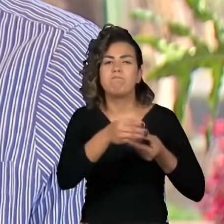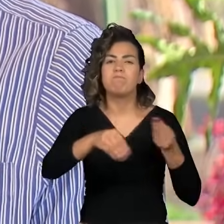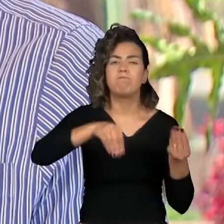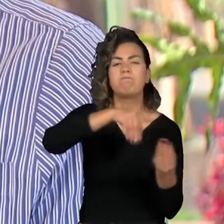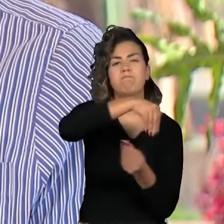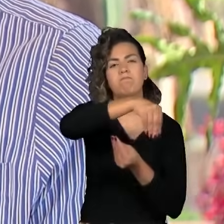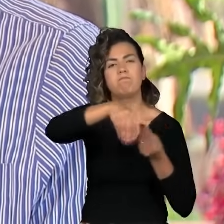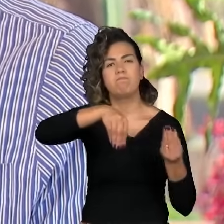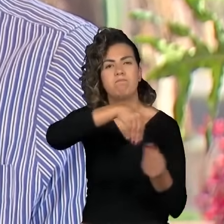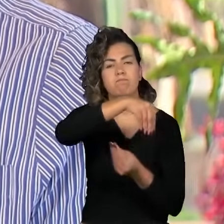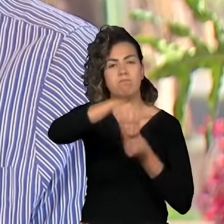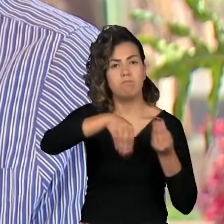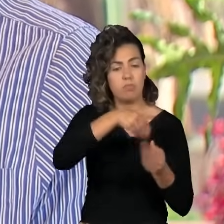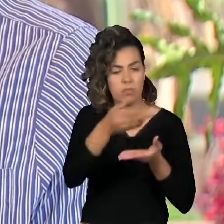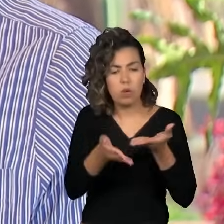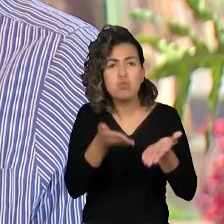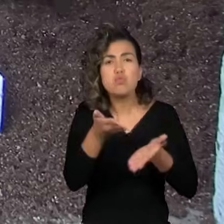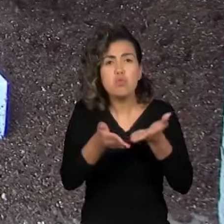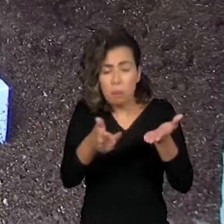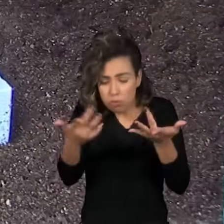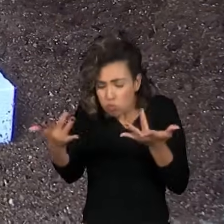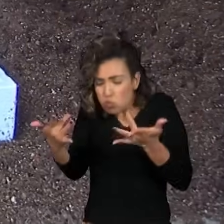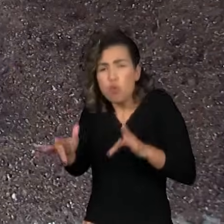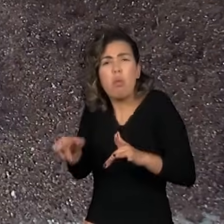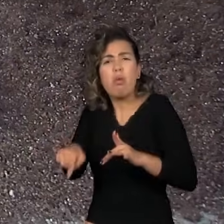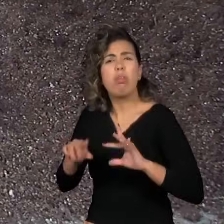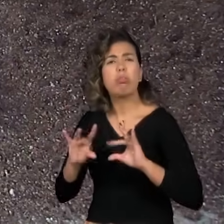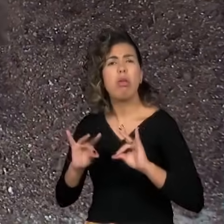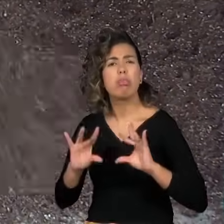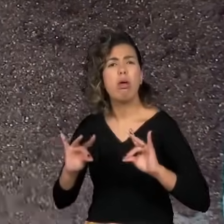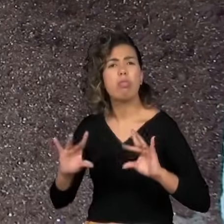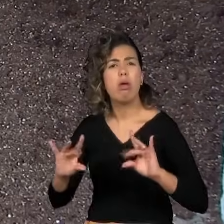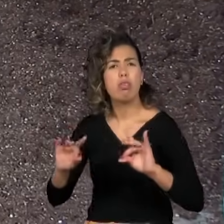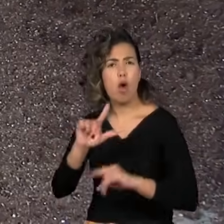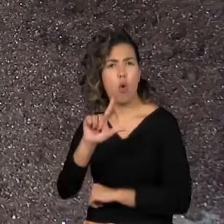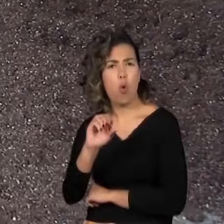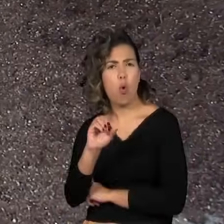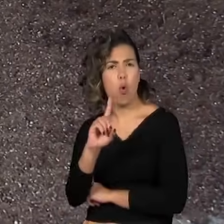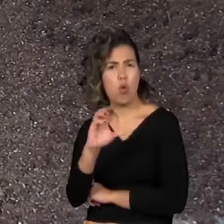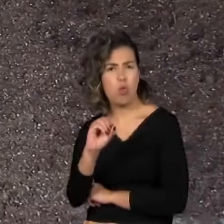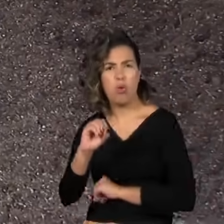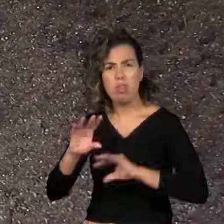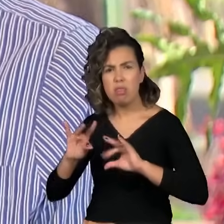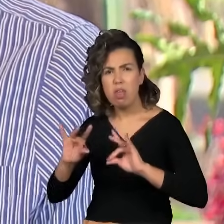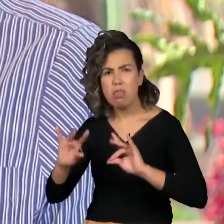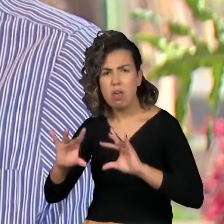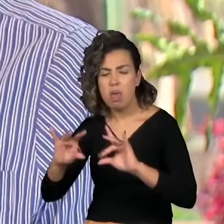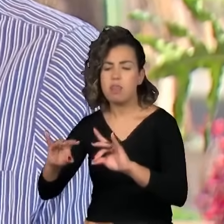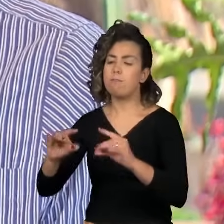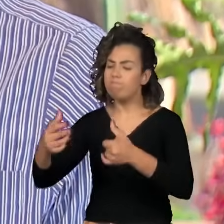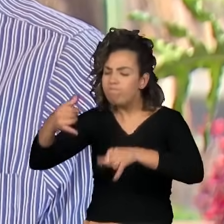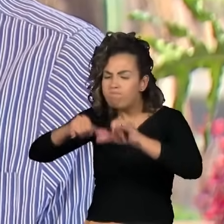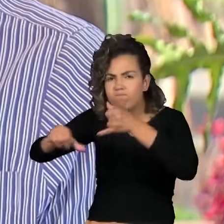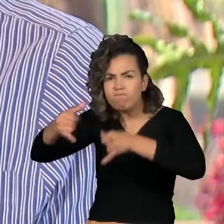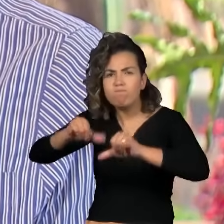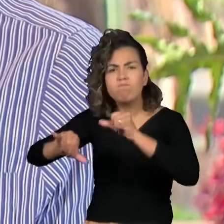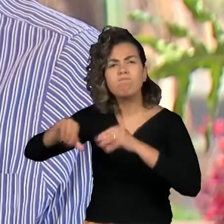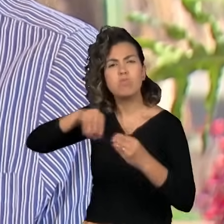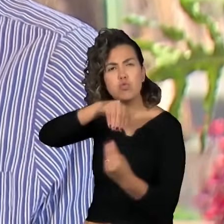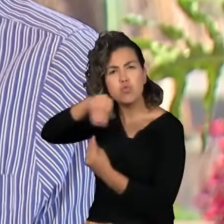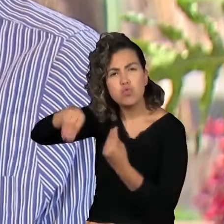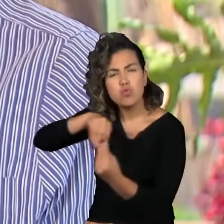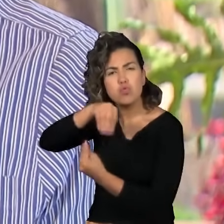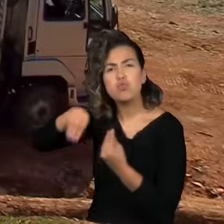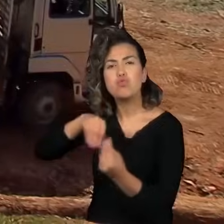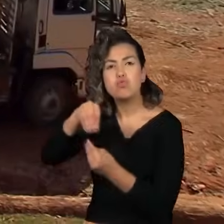subproduto desse tratamento, que é o lodo de esgoto, vai ser transformado em fertilizante orgânico que volta para o campo novamente